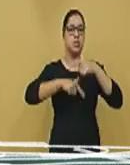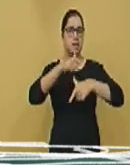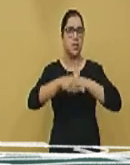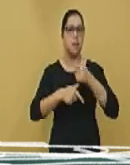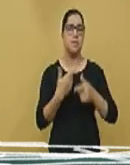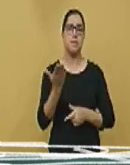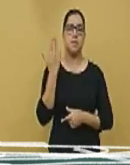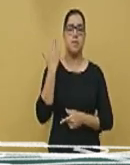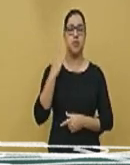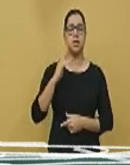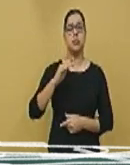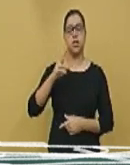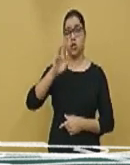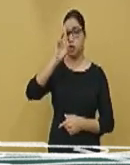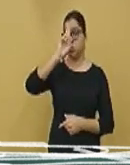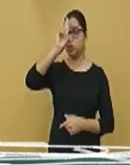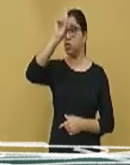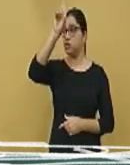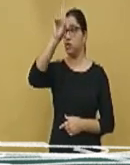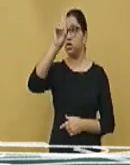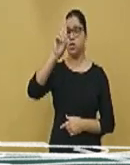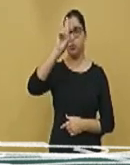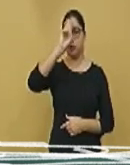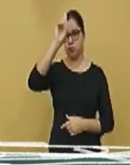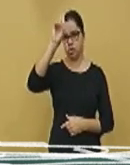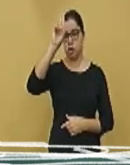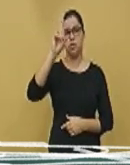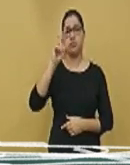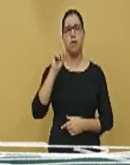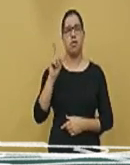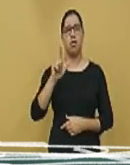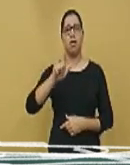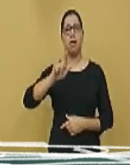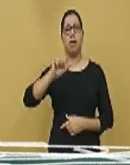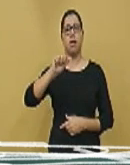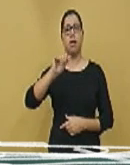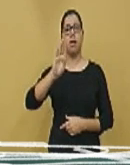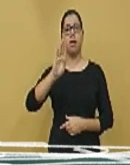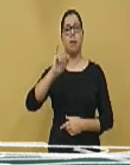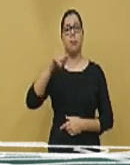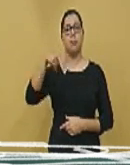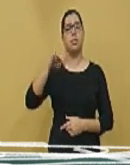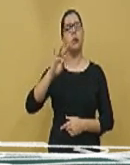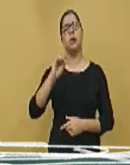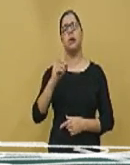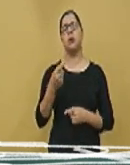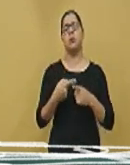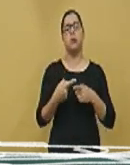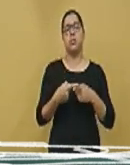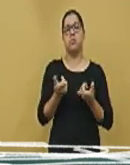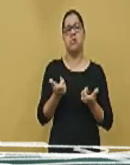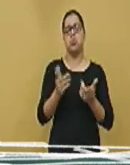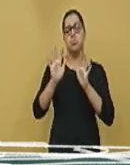né? E por que o senhor não cumpriu todo o seu mandato enquanto esteve lá?